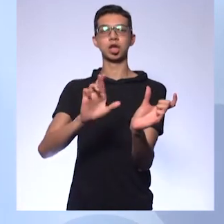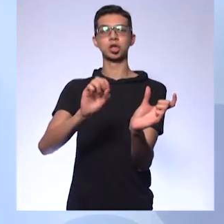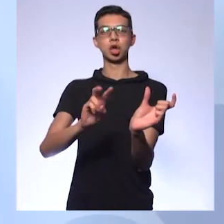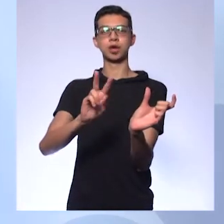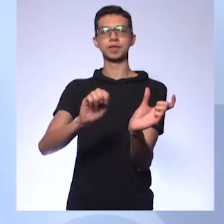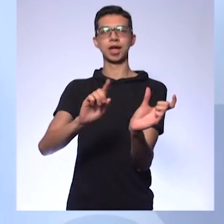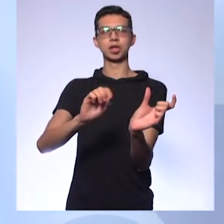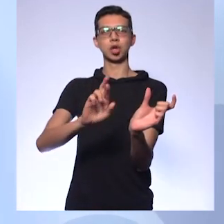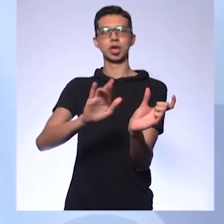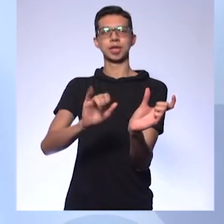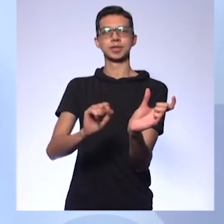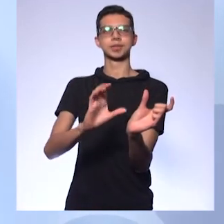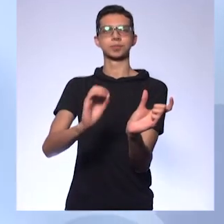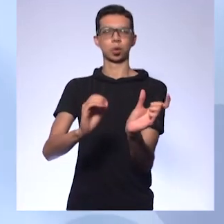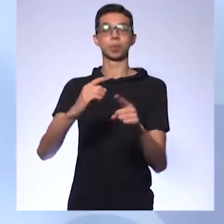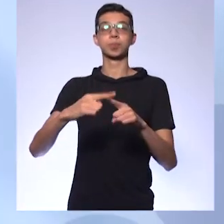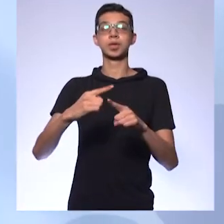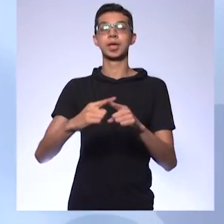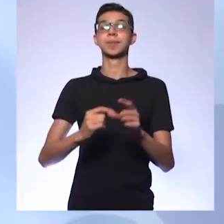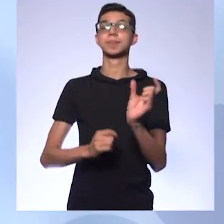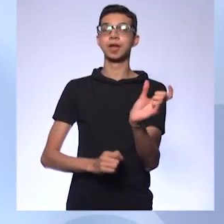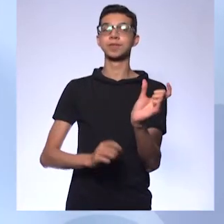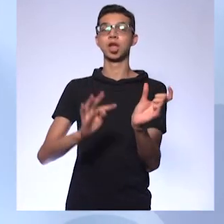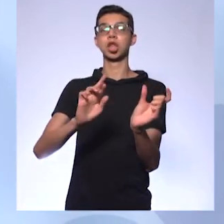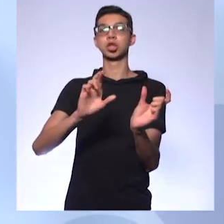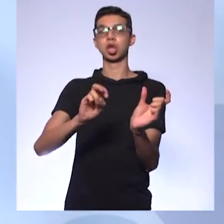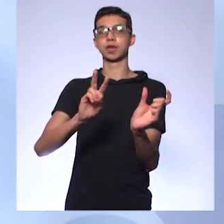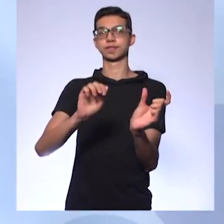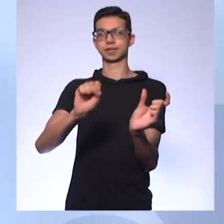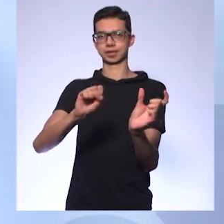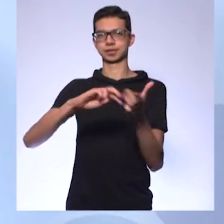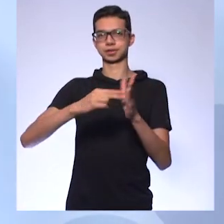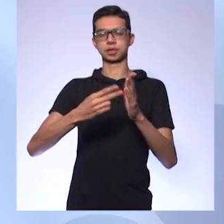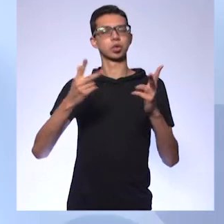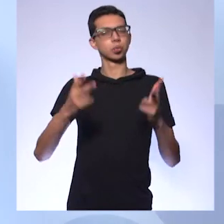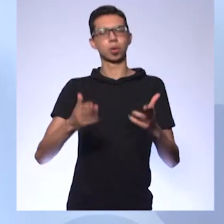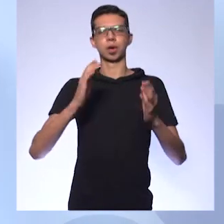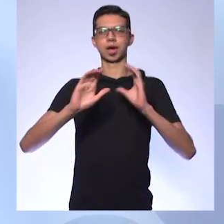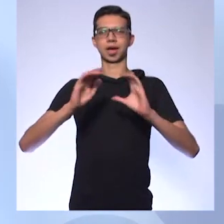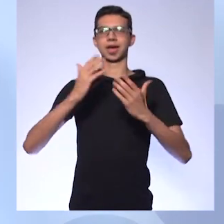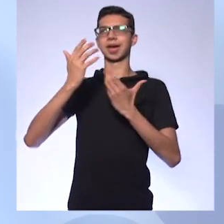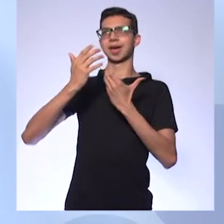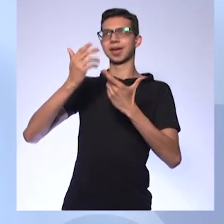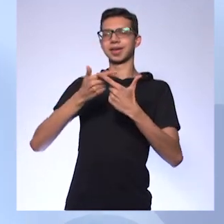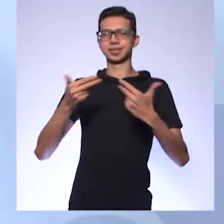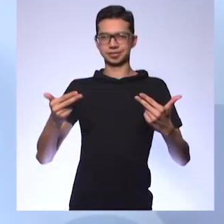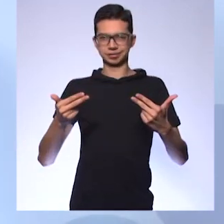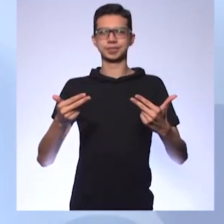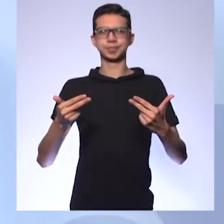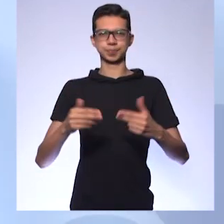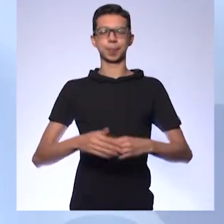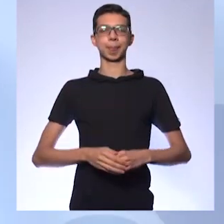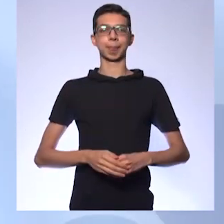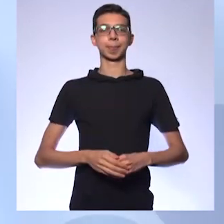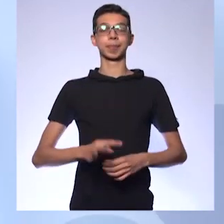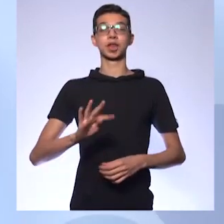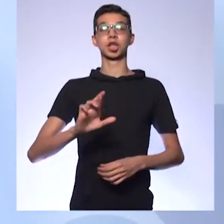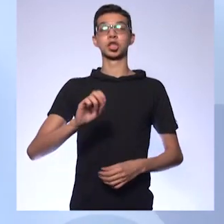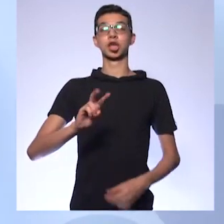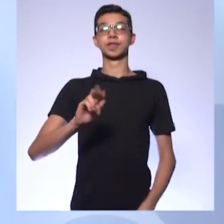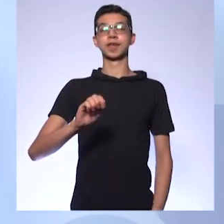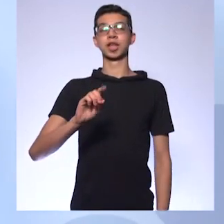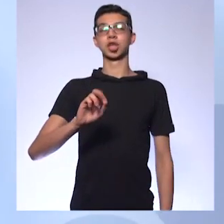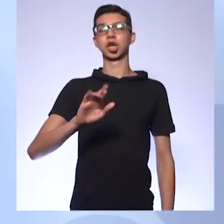eram trovas, sinônimo de cantigas. O trovadorismo poderia ser cantigoísmo, ia ficar feio pra caramba,